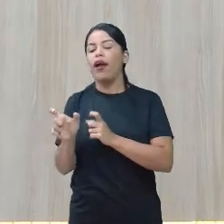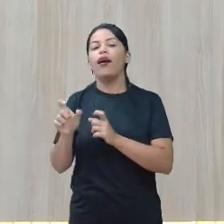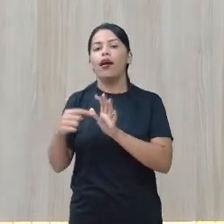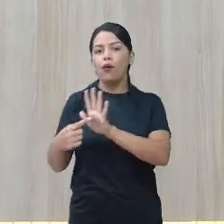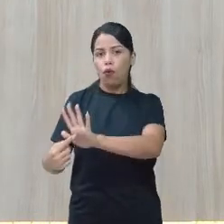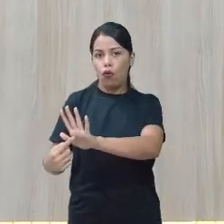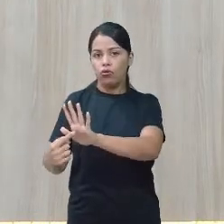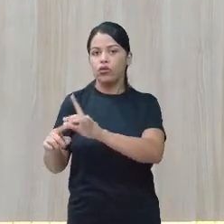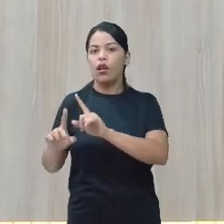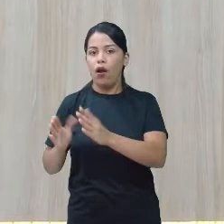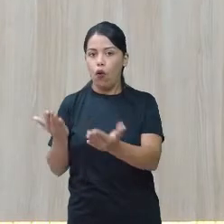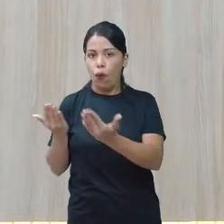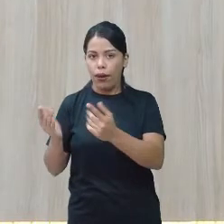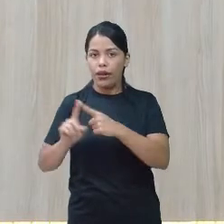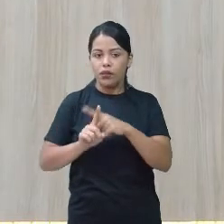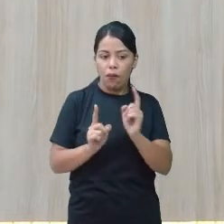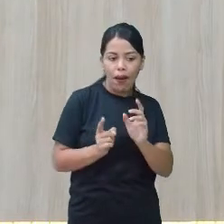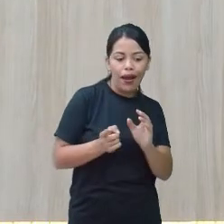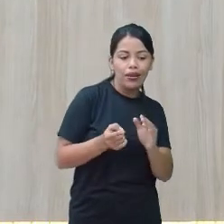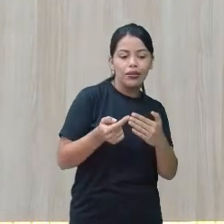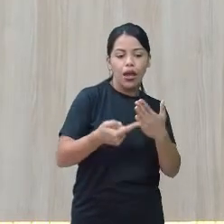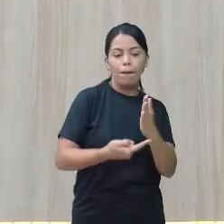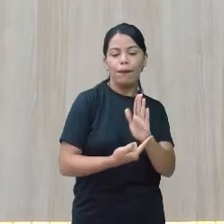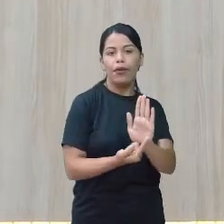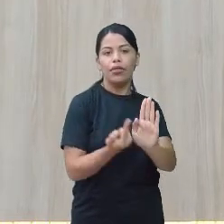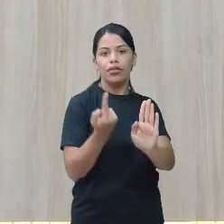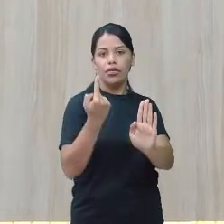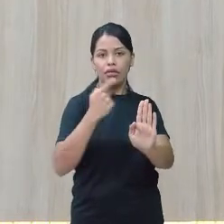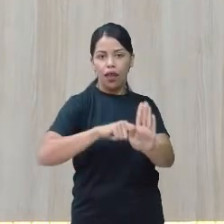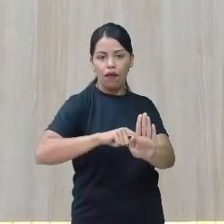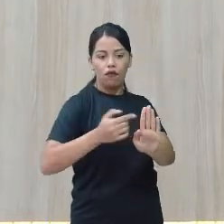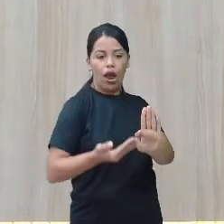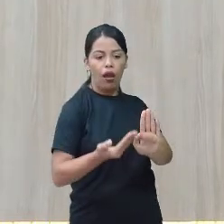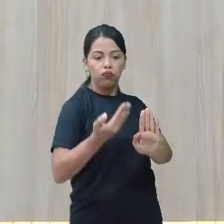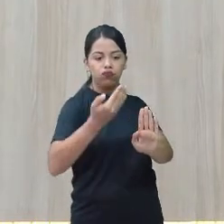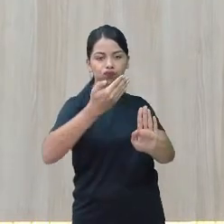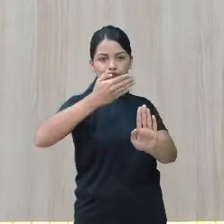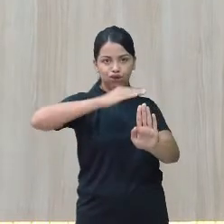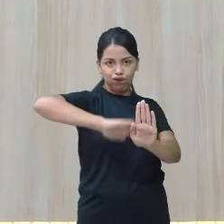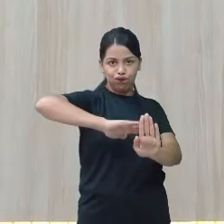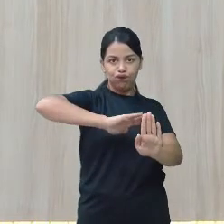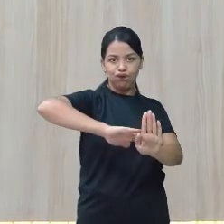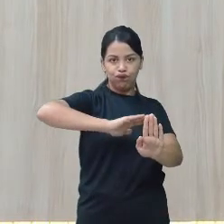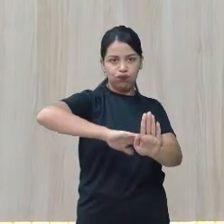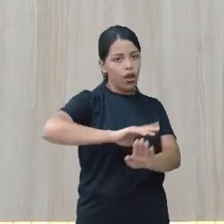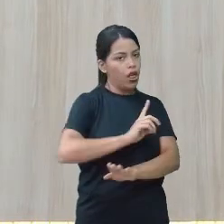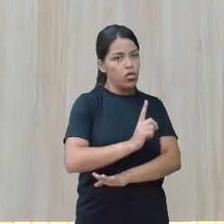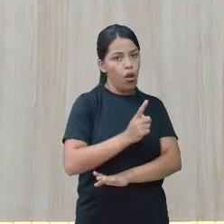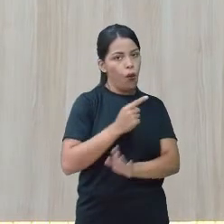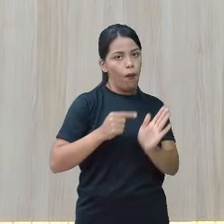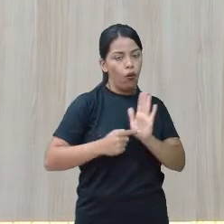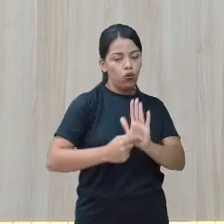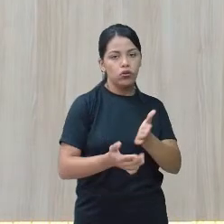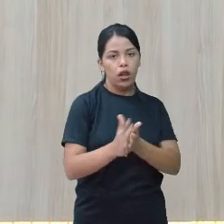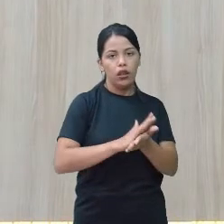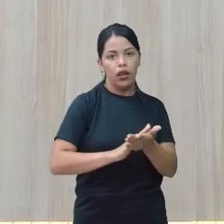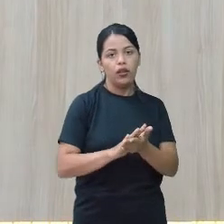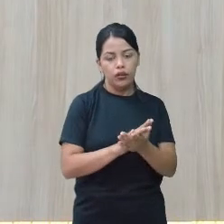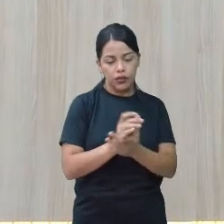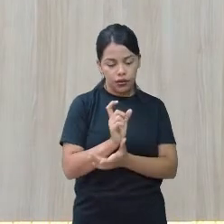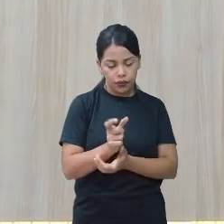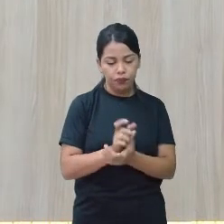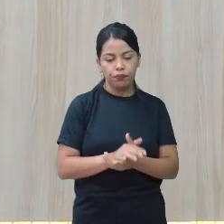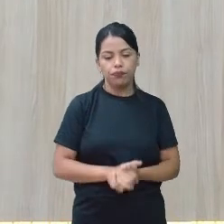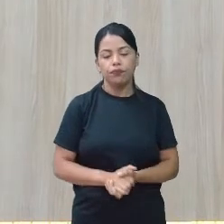Enquanto a metáfora vai ser uma comparação de ideias, que ela está implícita no significado que aquela frase vem trazer, tá